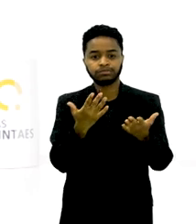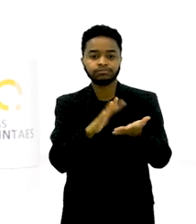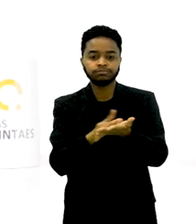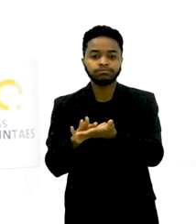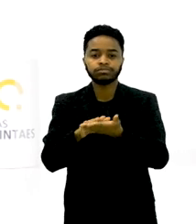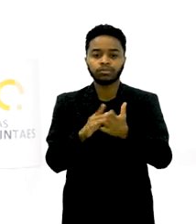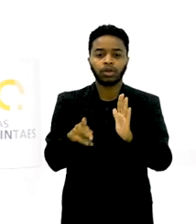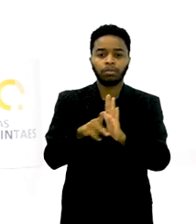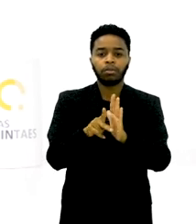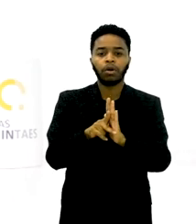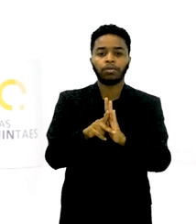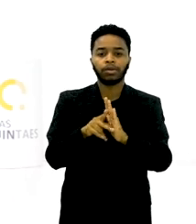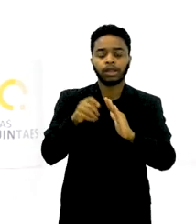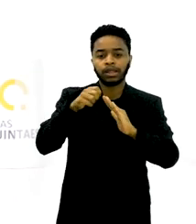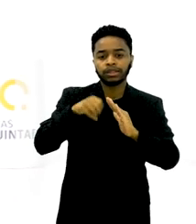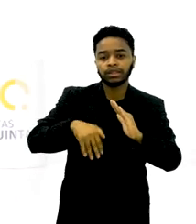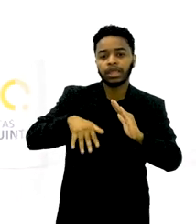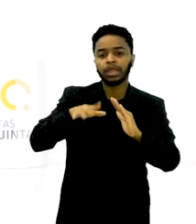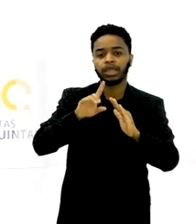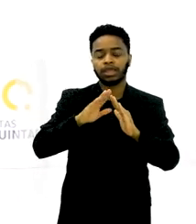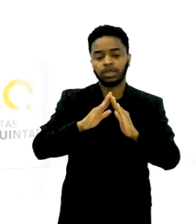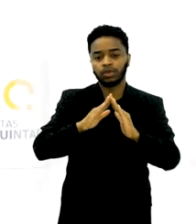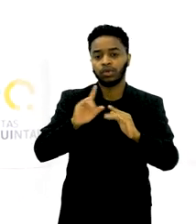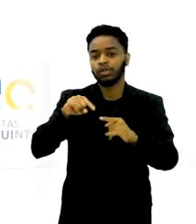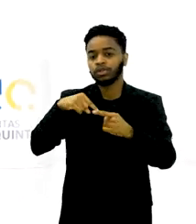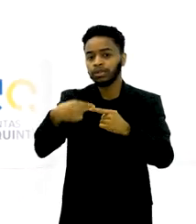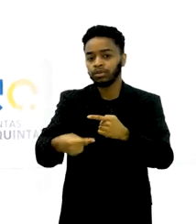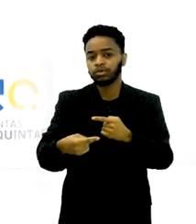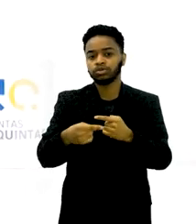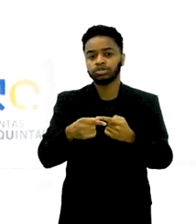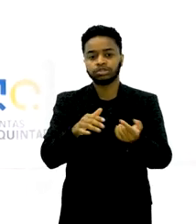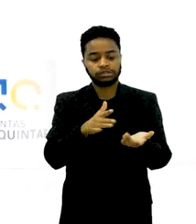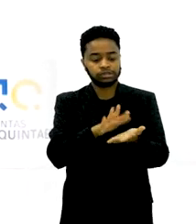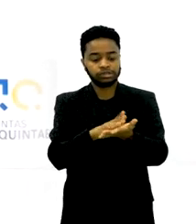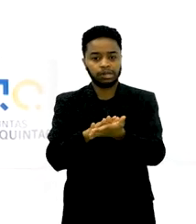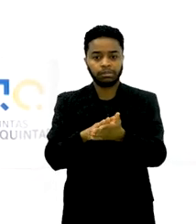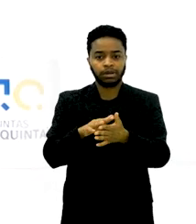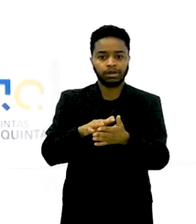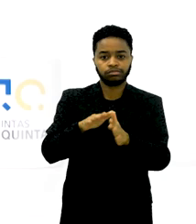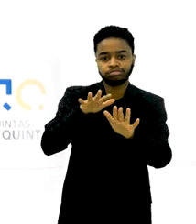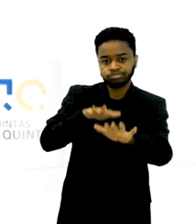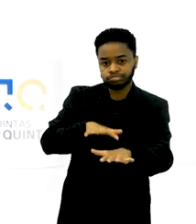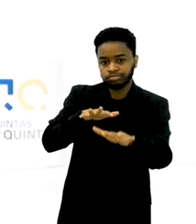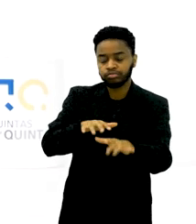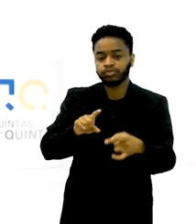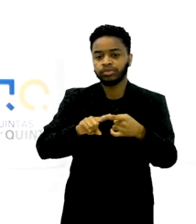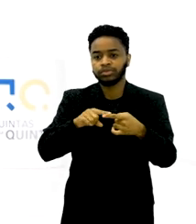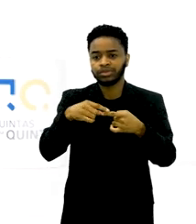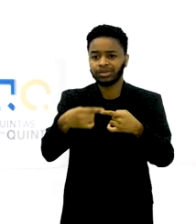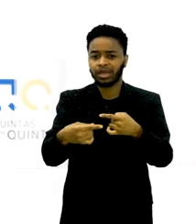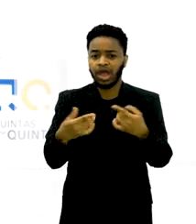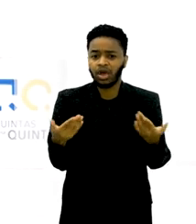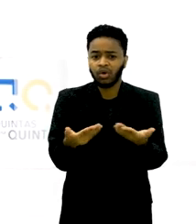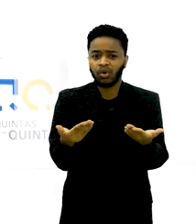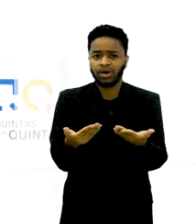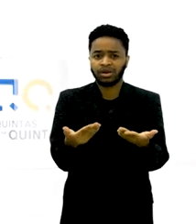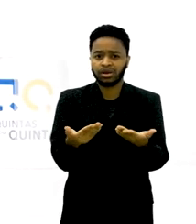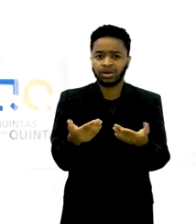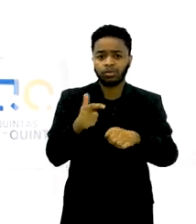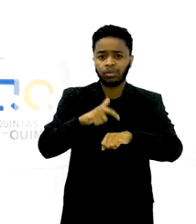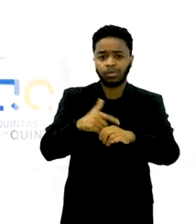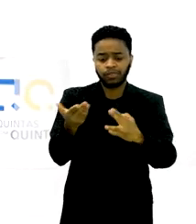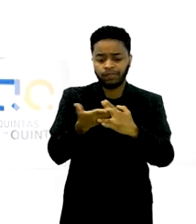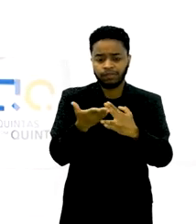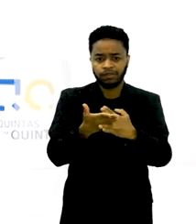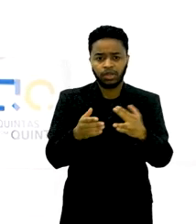com samba de terreiro depois evoluí por uma rodada de cantar samba enredo depois o samba que estava sendo samba pro Canal hoje daqui a pouco